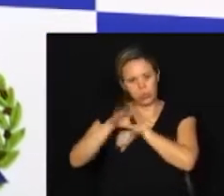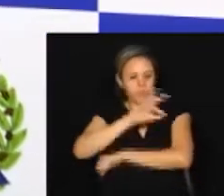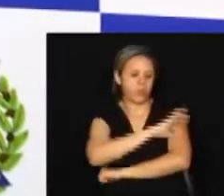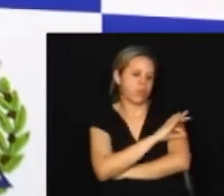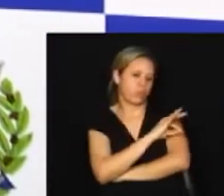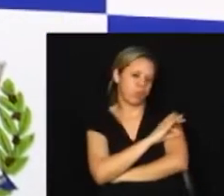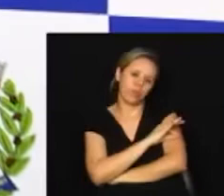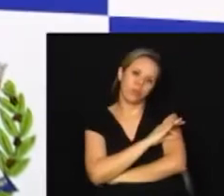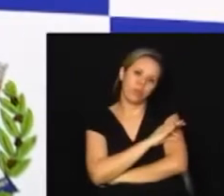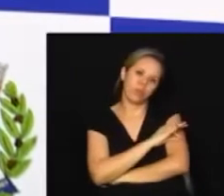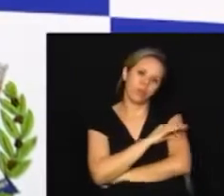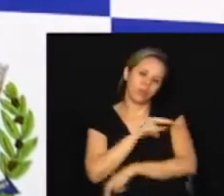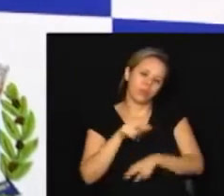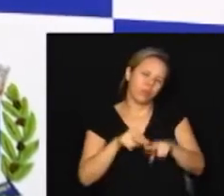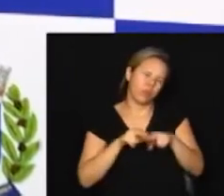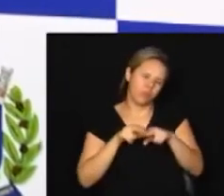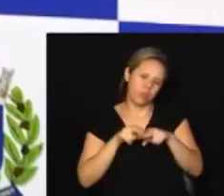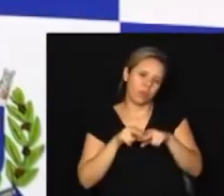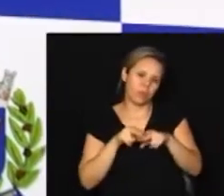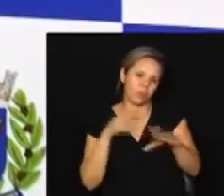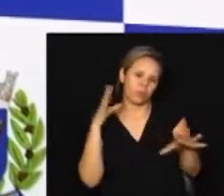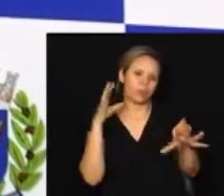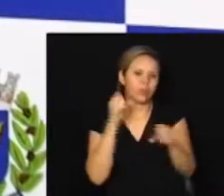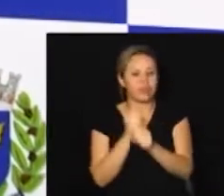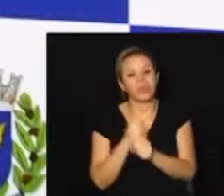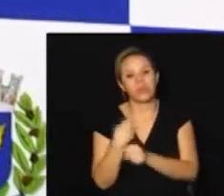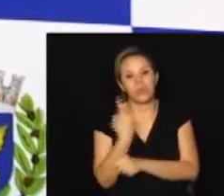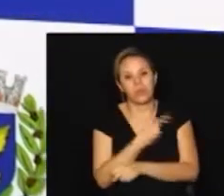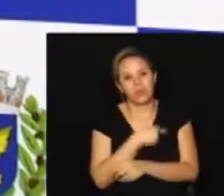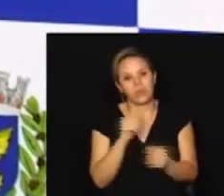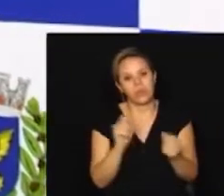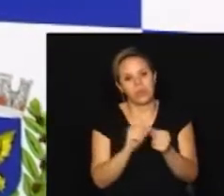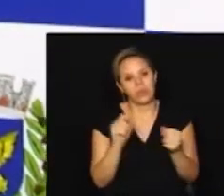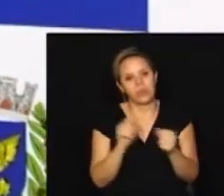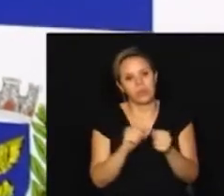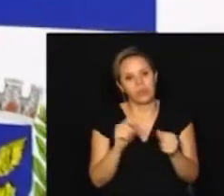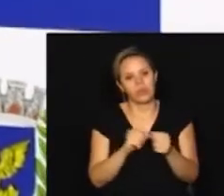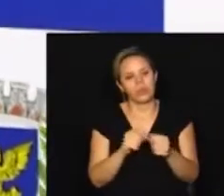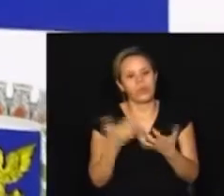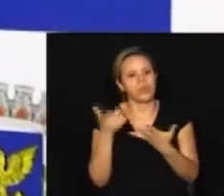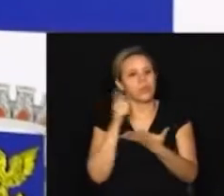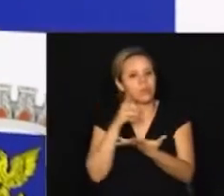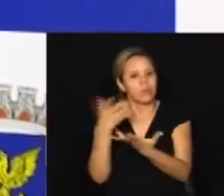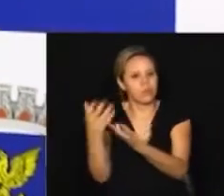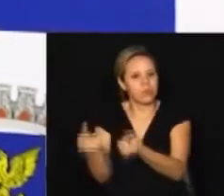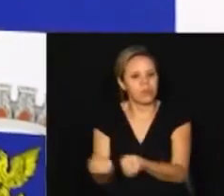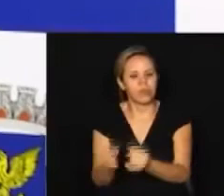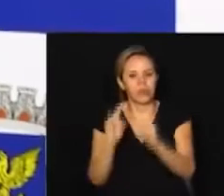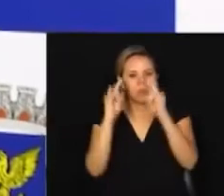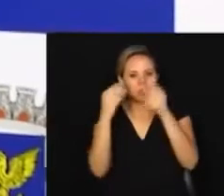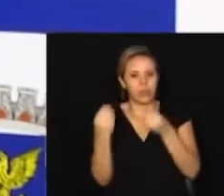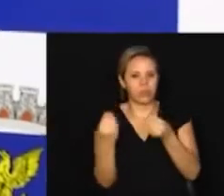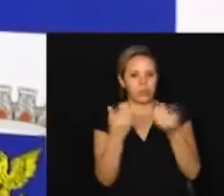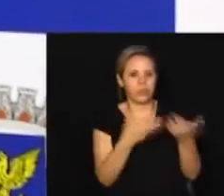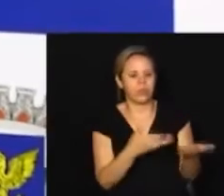prefeitura, mas por questão contábil, nós fizemos aí a aquisição desse prédio